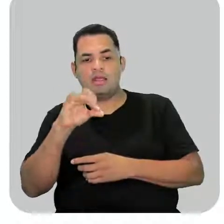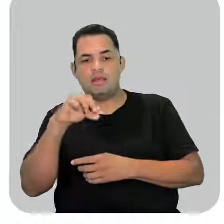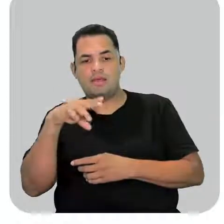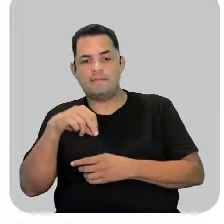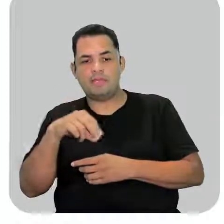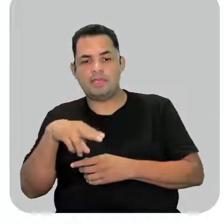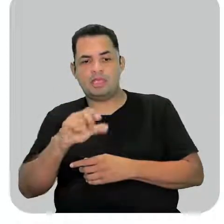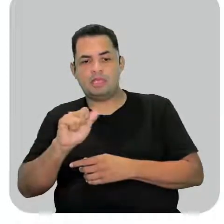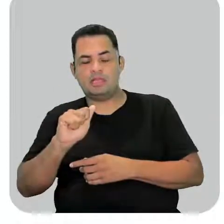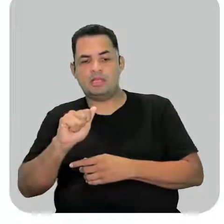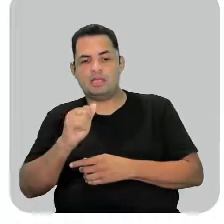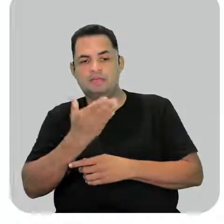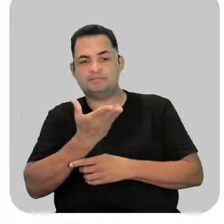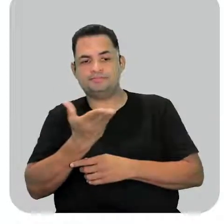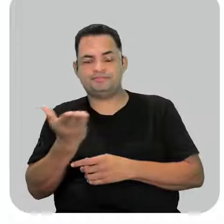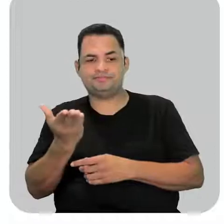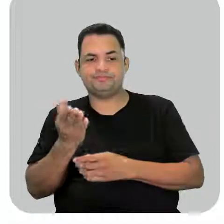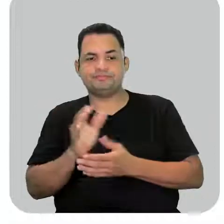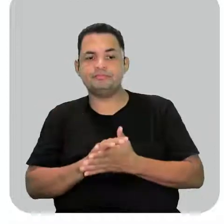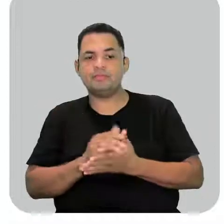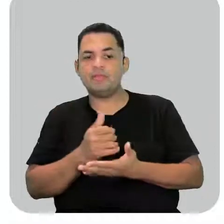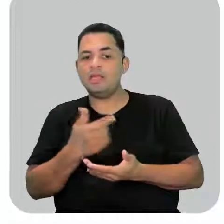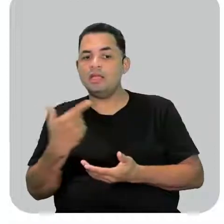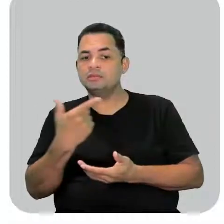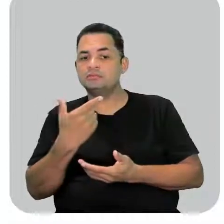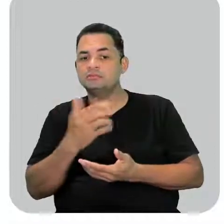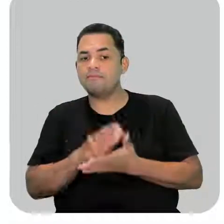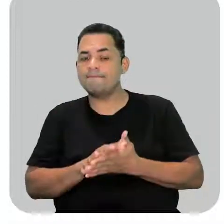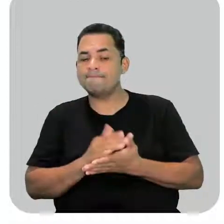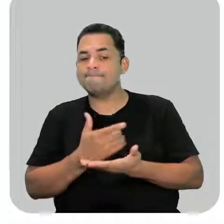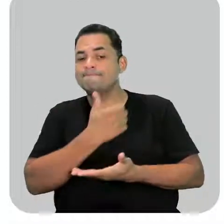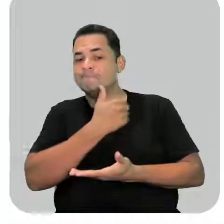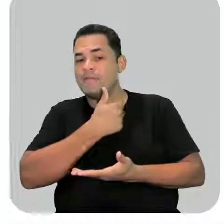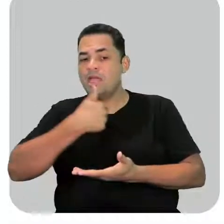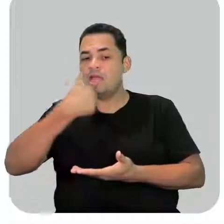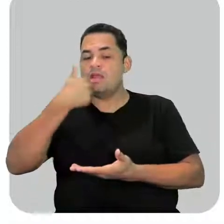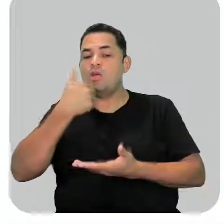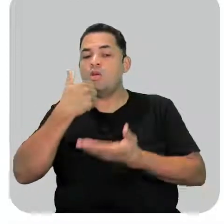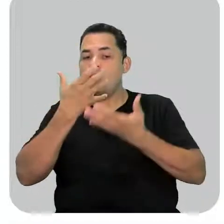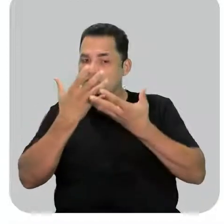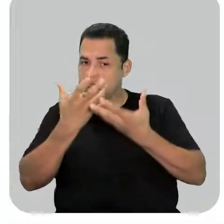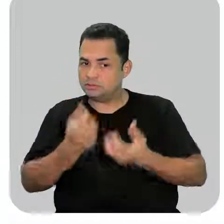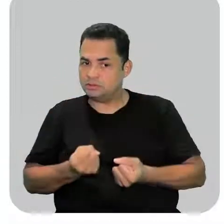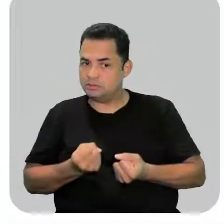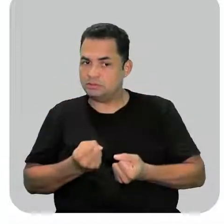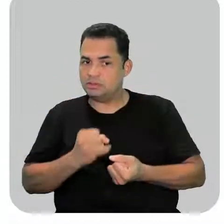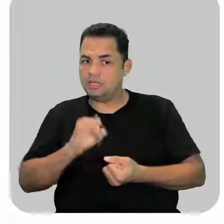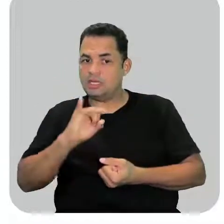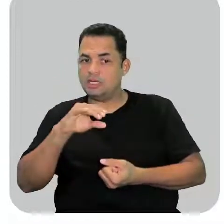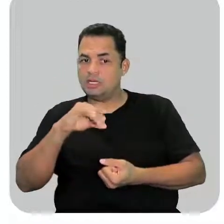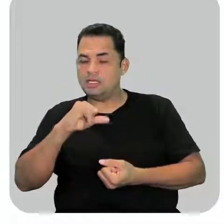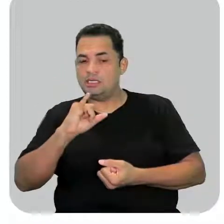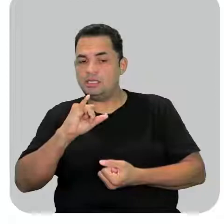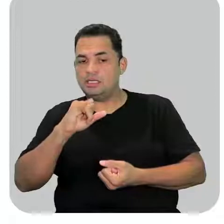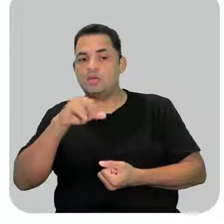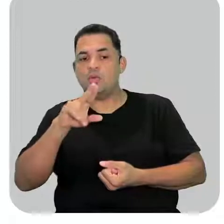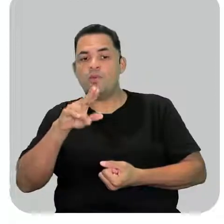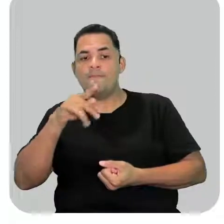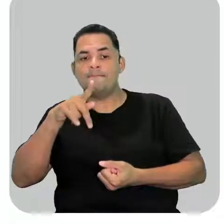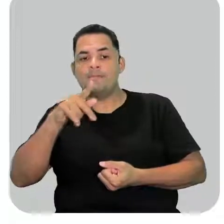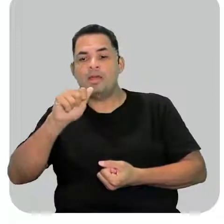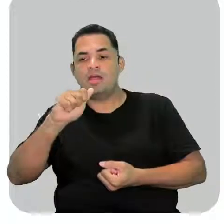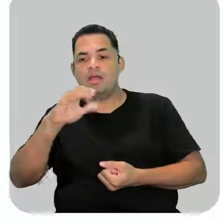segunda aqui é a mais aceita como oficial pela IUPAC, viu? Mas você vai encontrar as